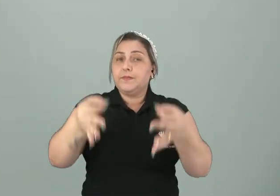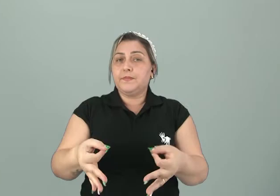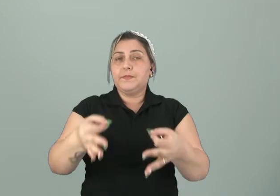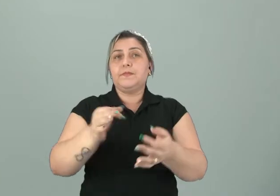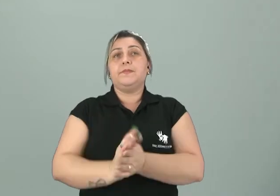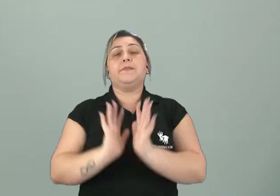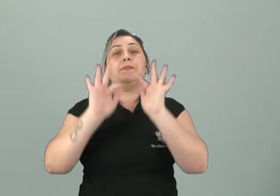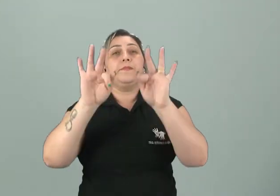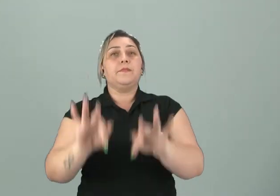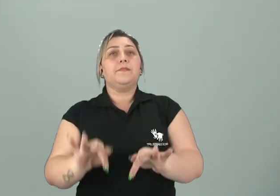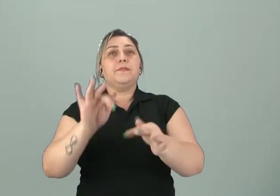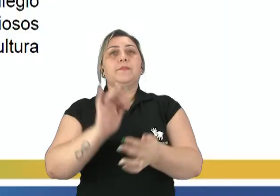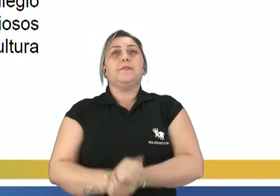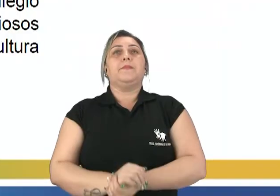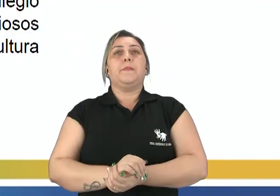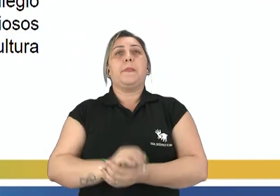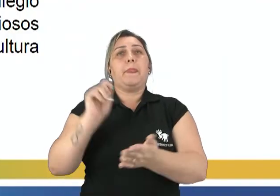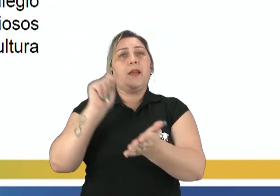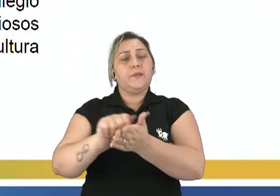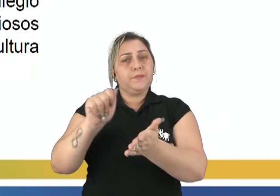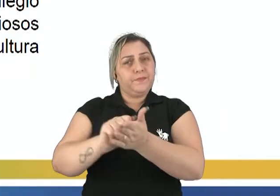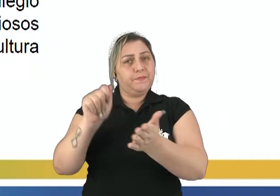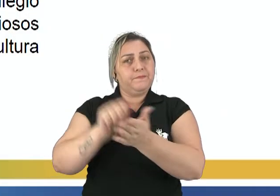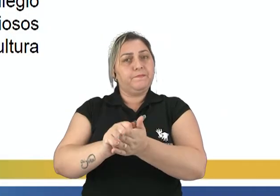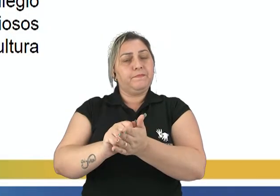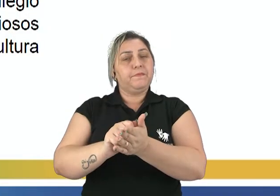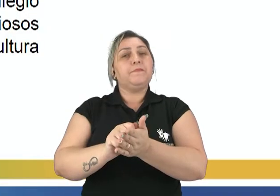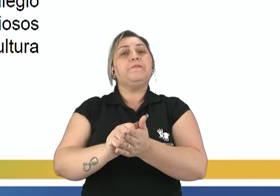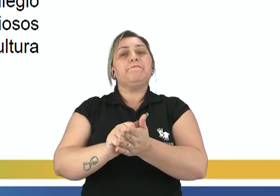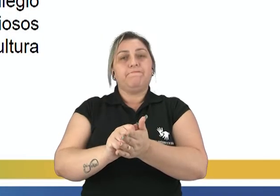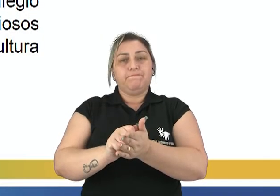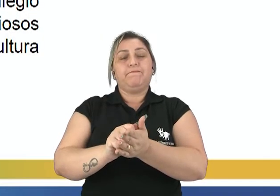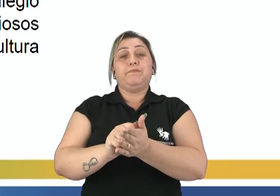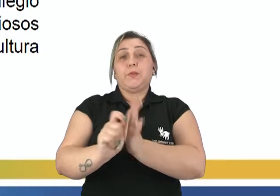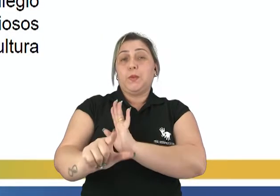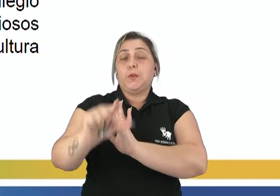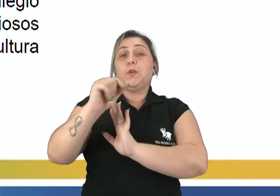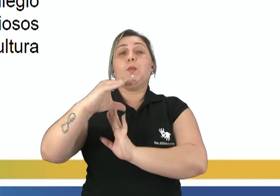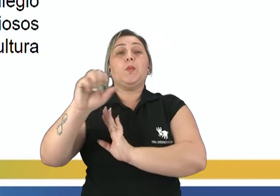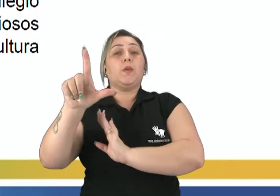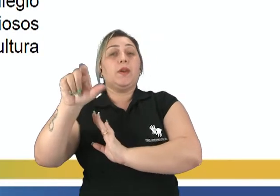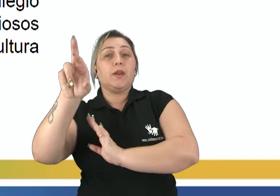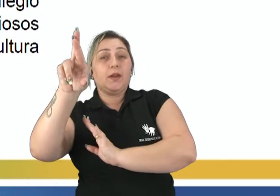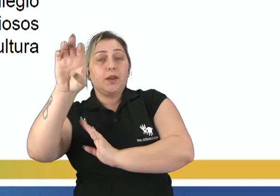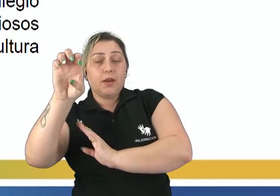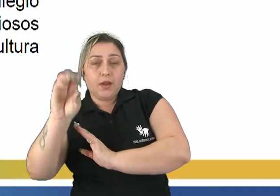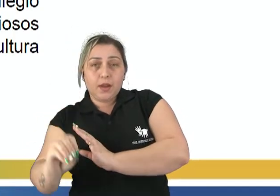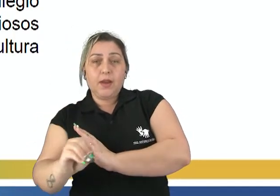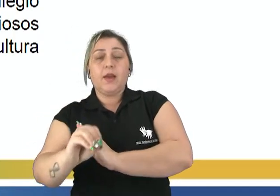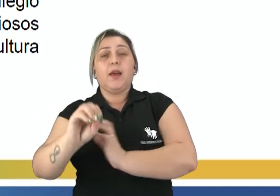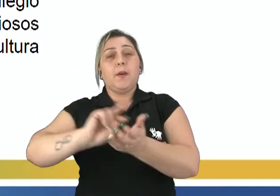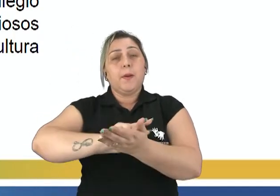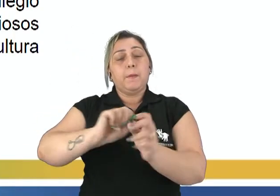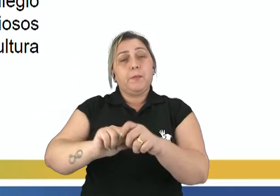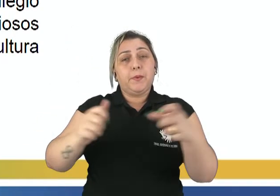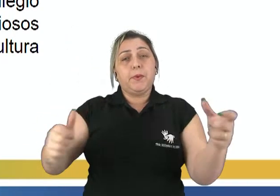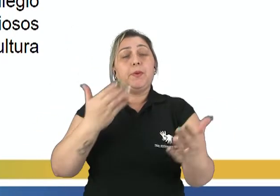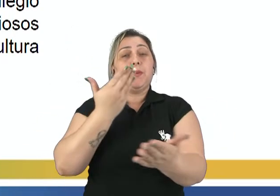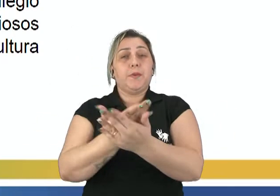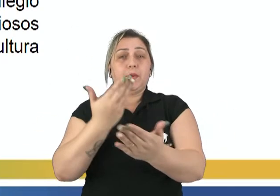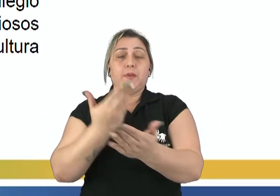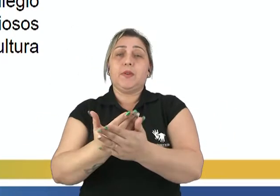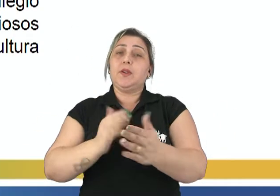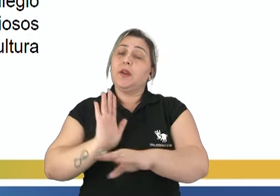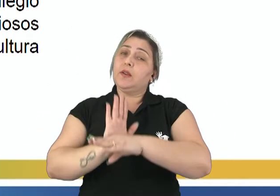certo? Finalizando ali, como a escrita era um privilégio do clero, a maioria dos estudiosos que contribuíram com